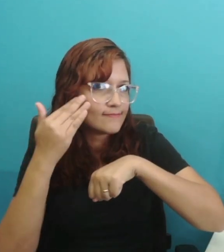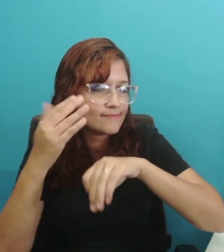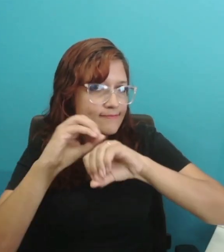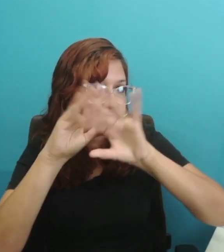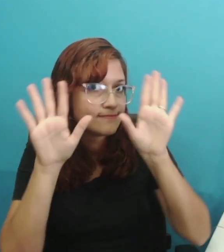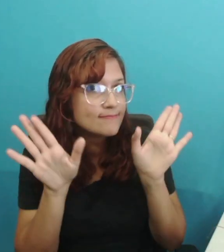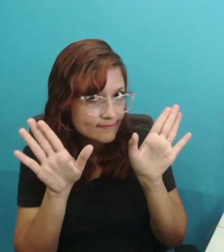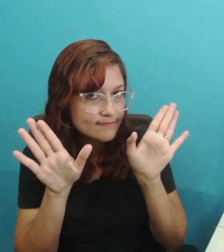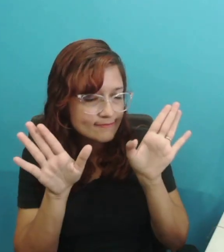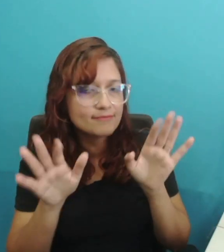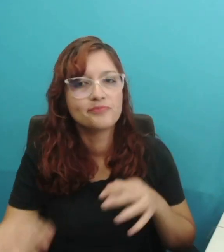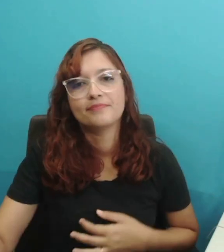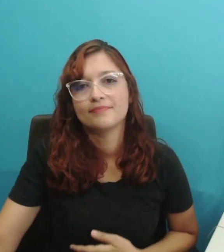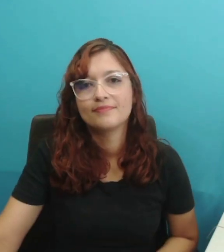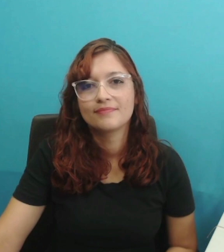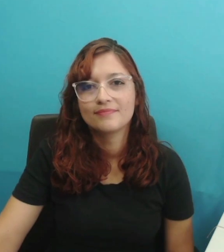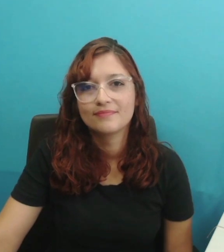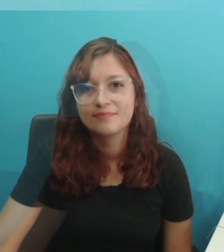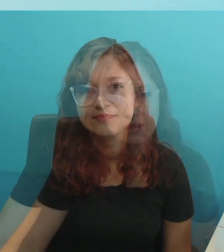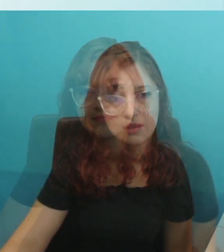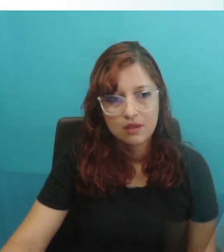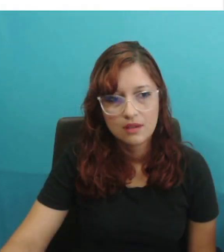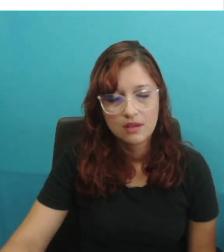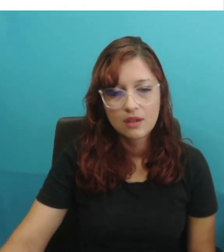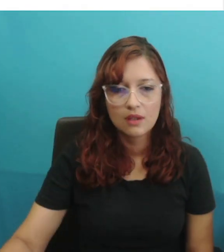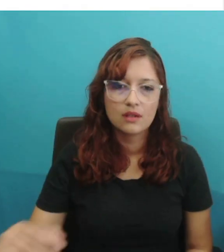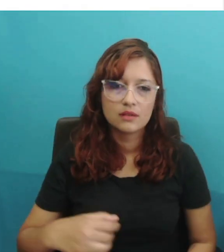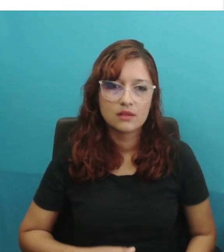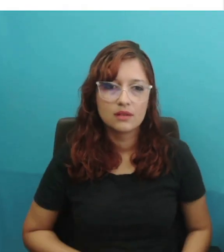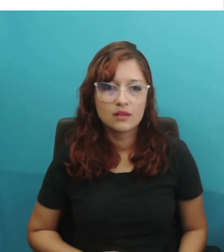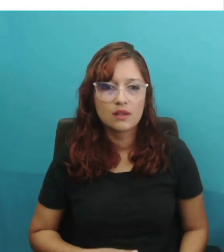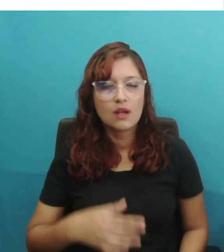Beleza? Uma diquinha básica para você entender melhor.